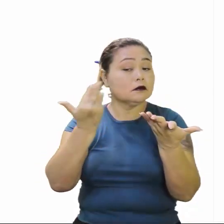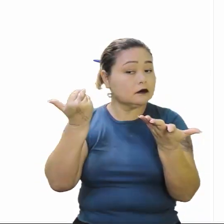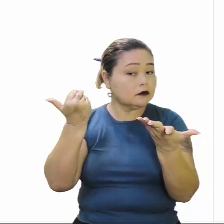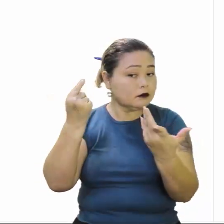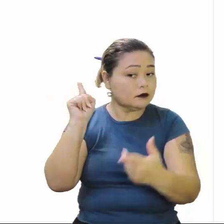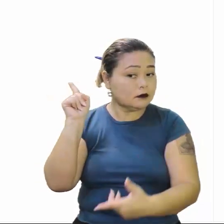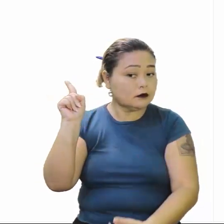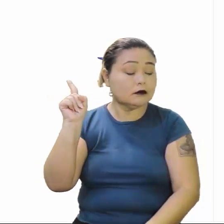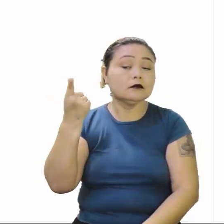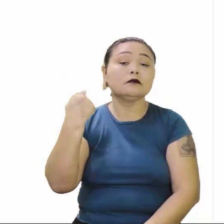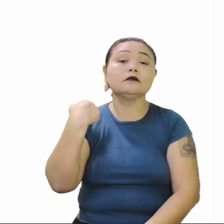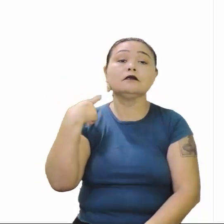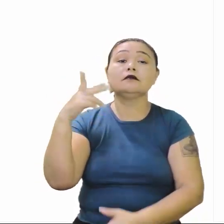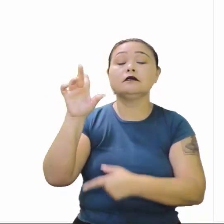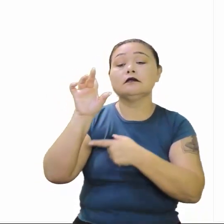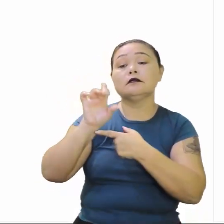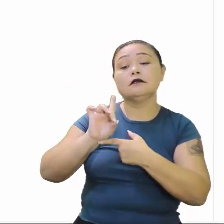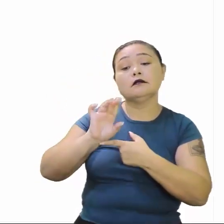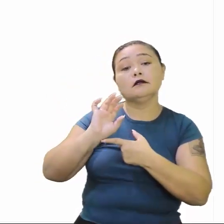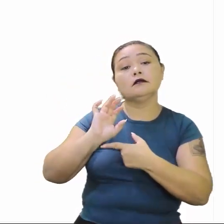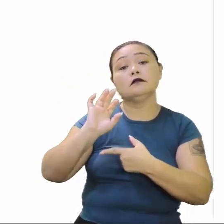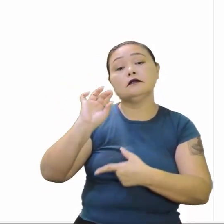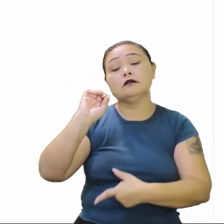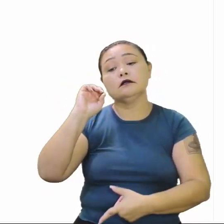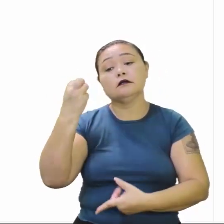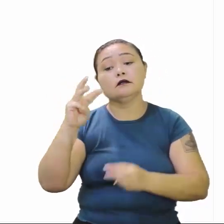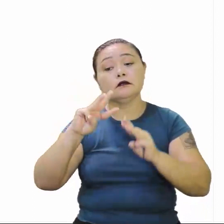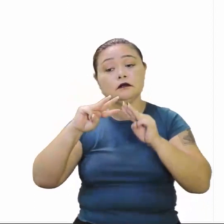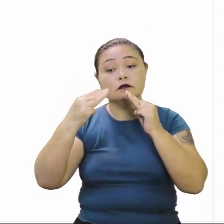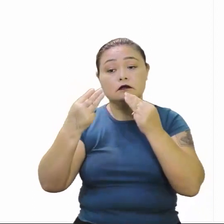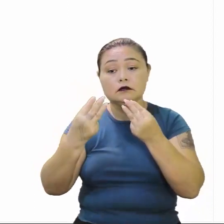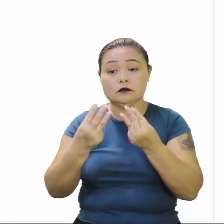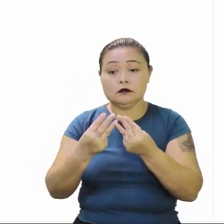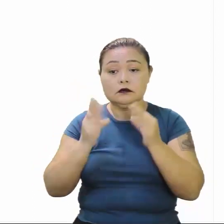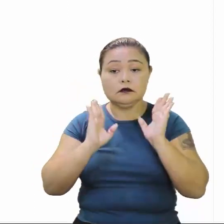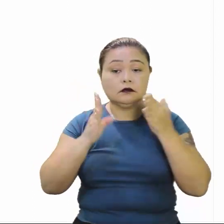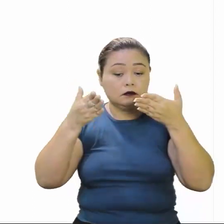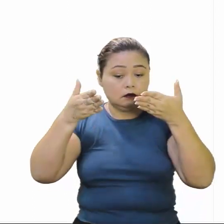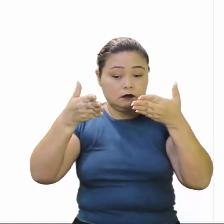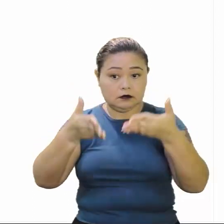vimos aqui a densidade ou massa